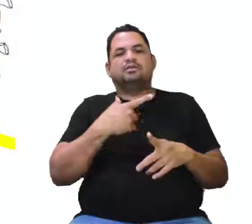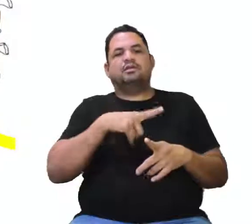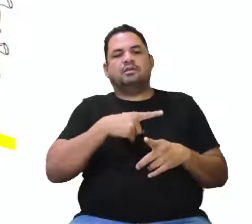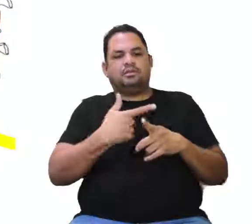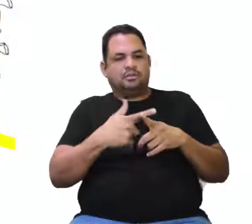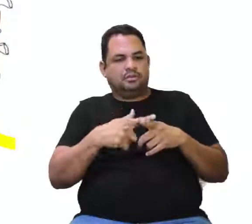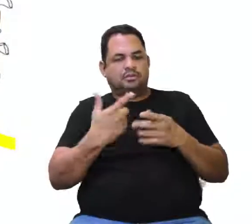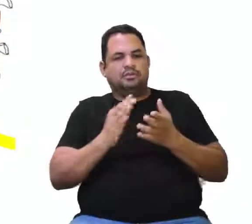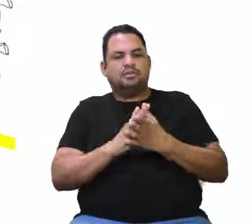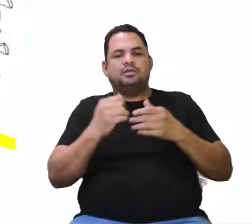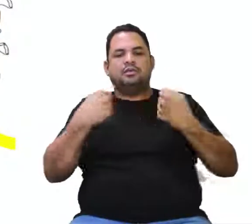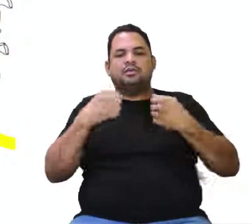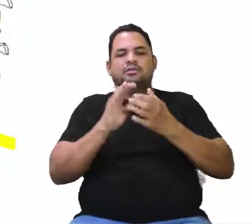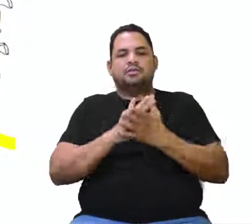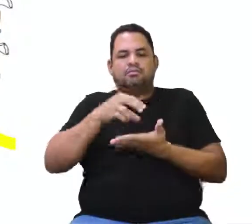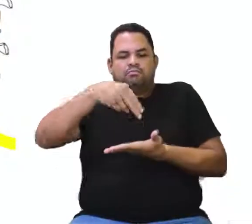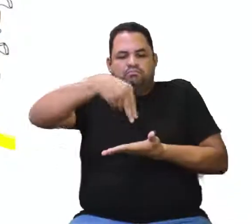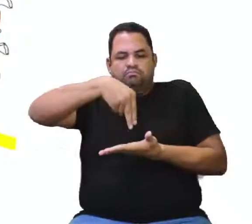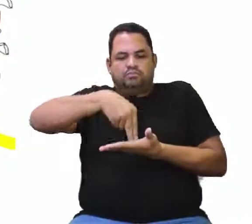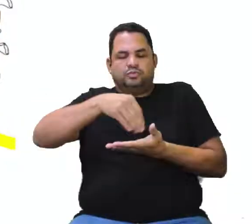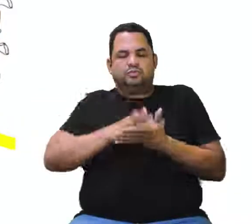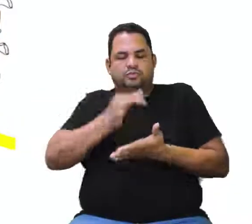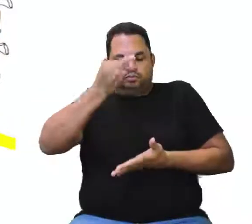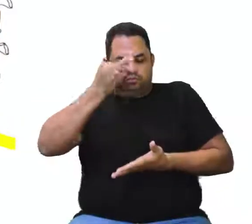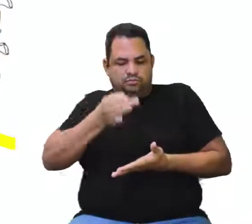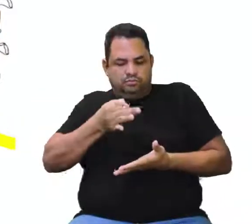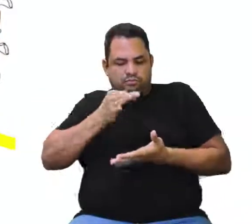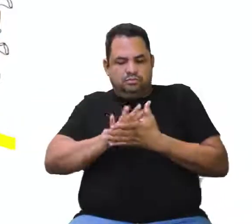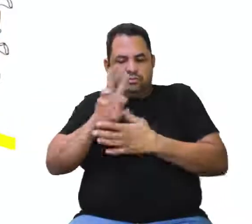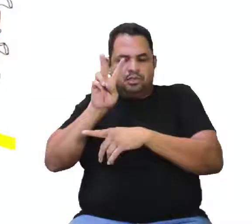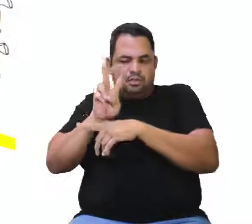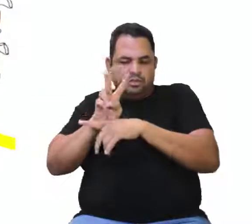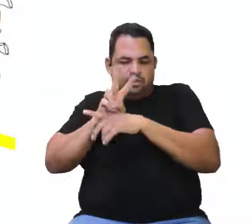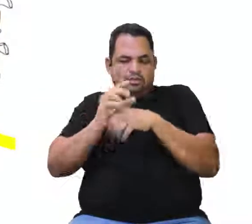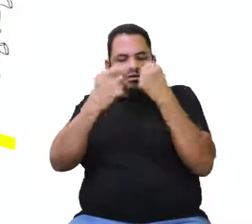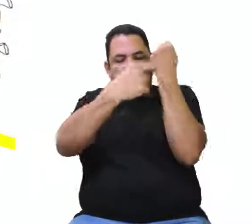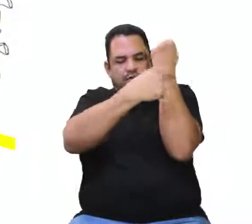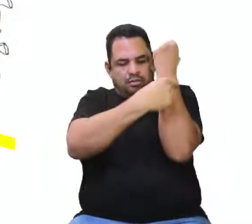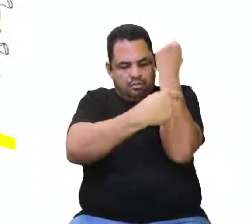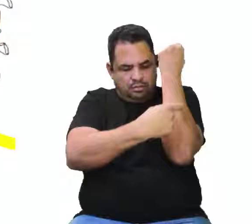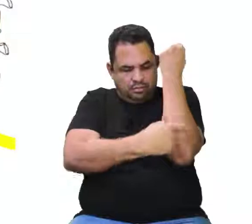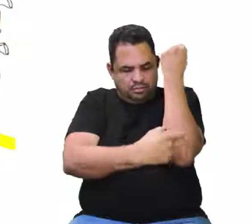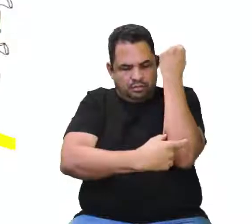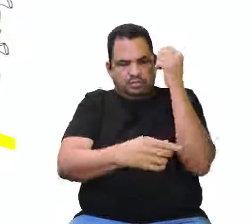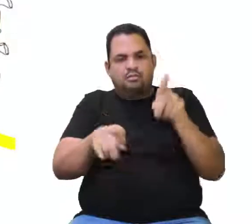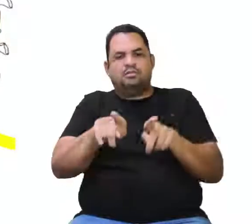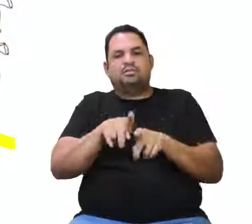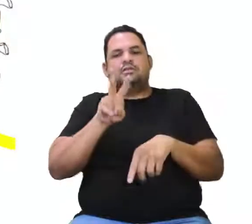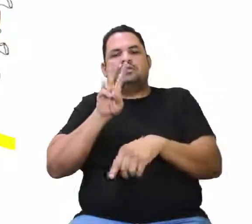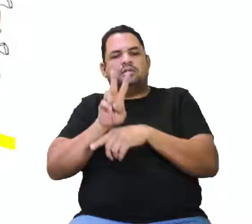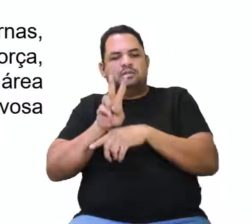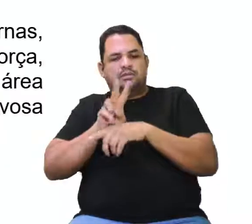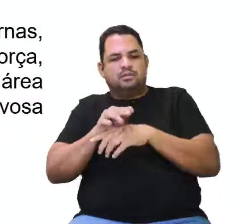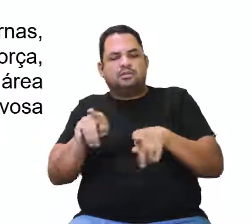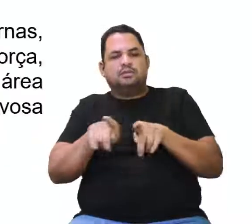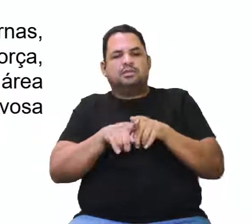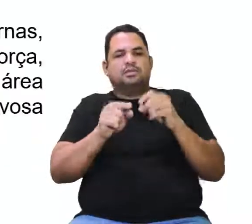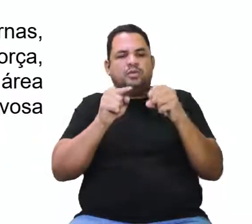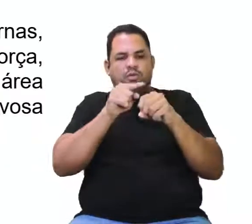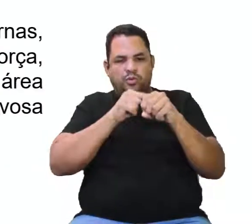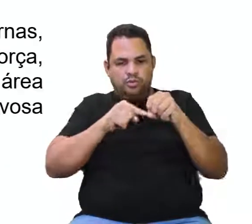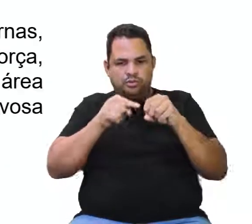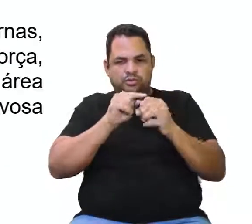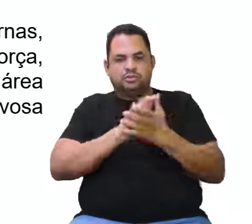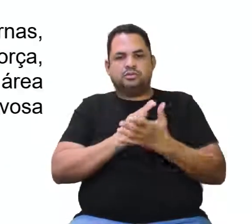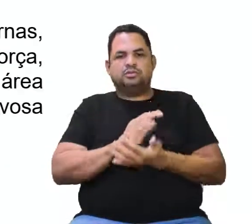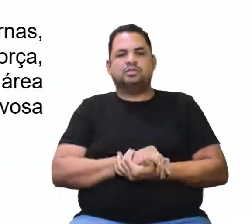eu preciso ter uma postura ereta aí para preservar a minha vértebra, preservar o meu disco.